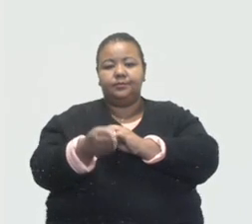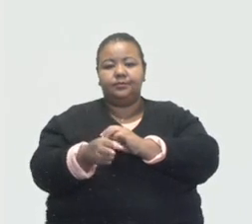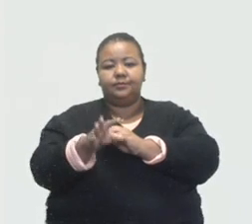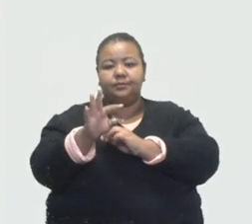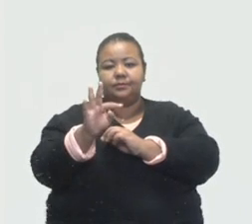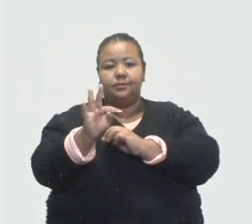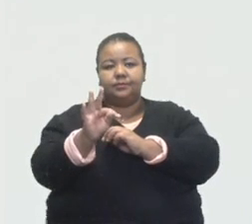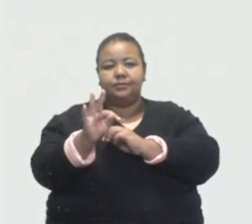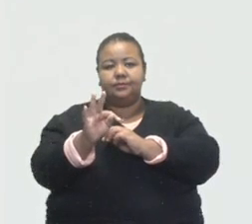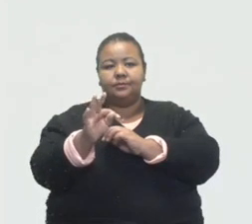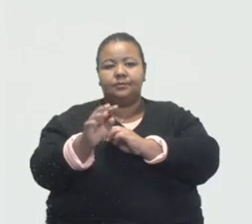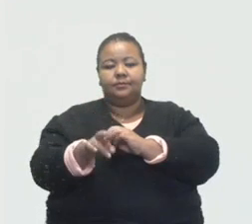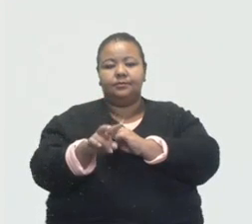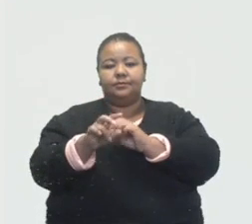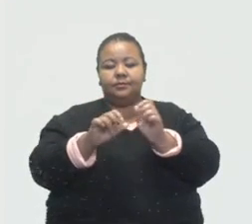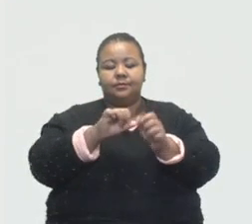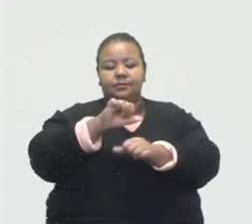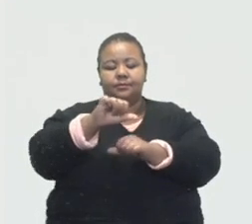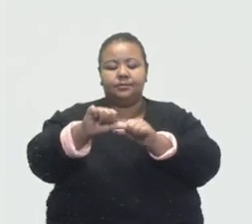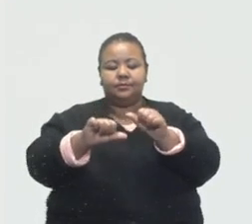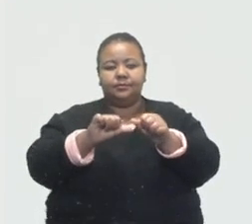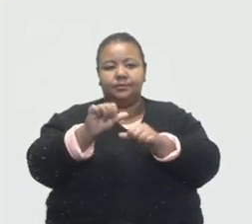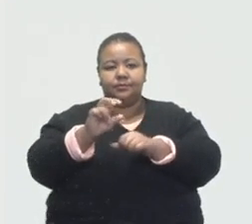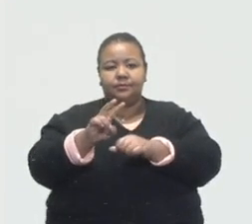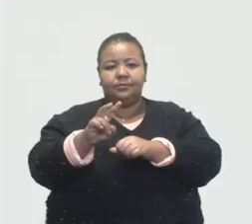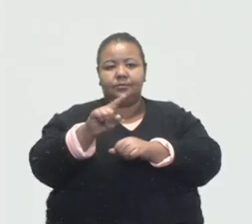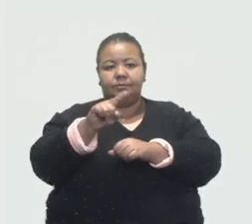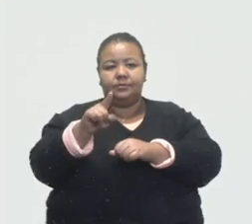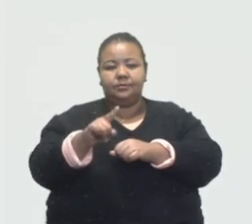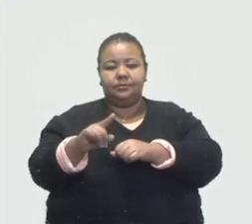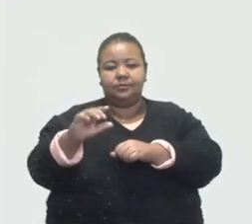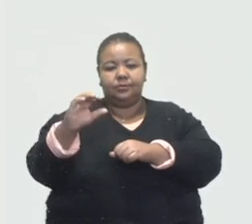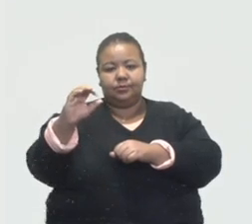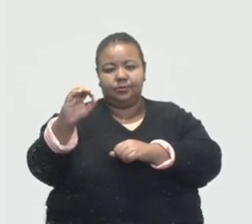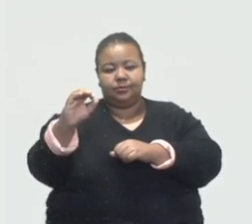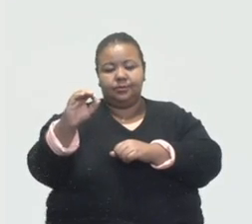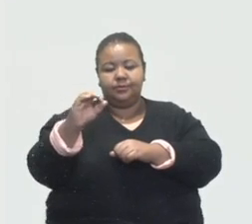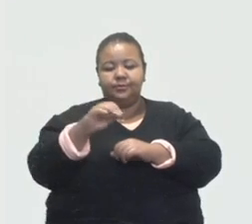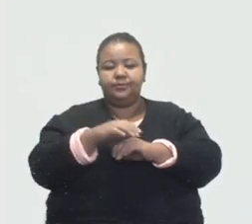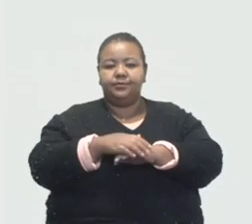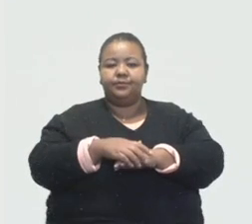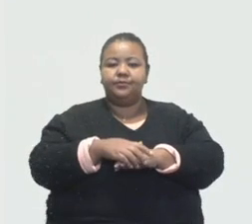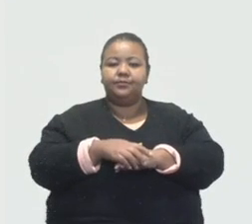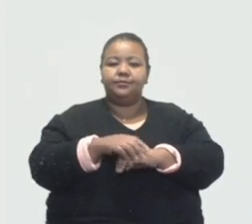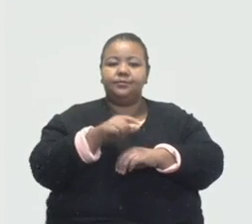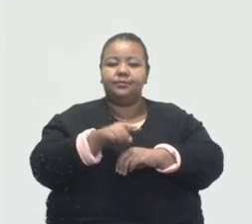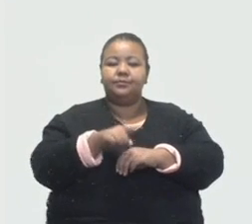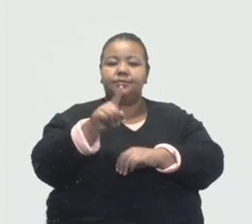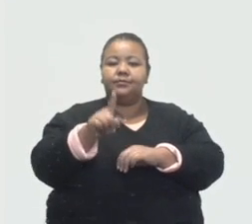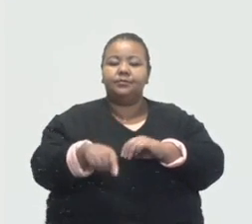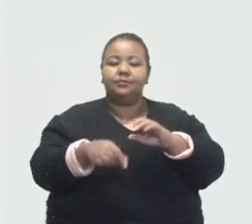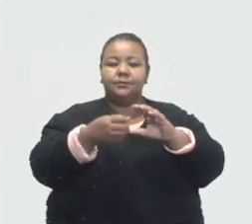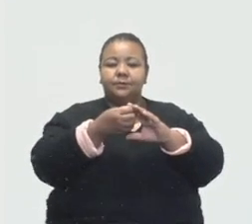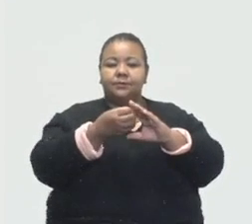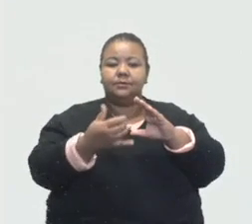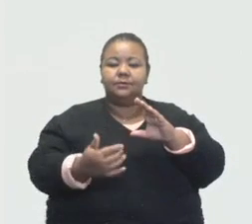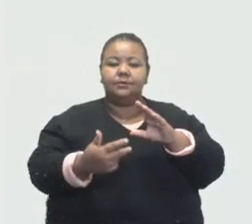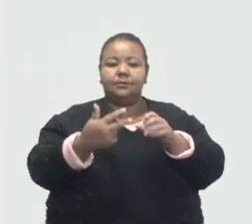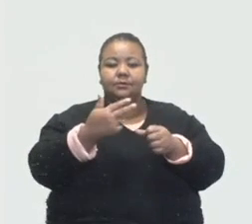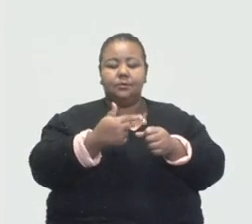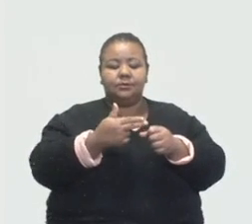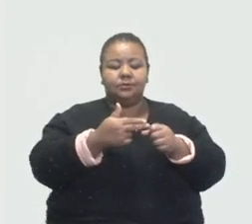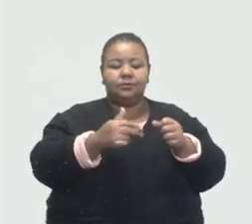temos que a sua imagem, ou seja, a transformação de V, é o vetor nulo. Então, essa é uma característica do núcleo de